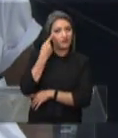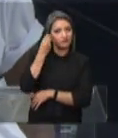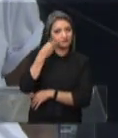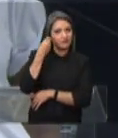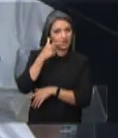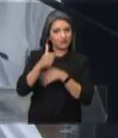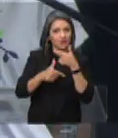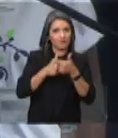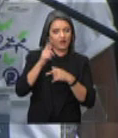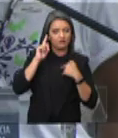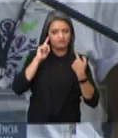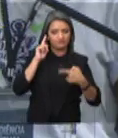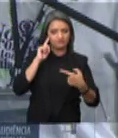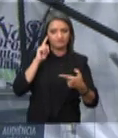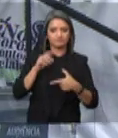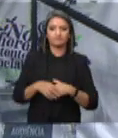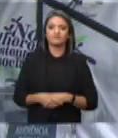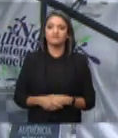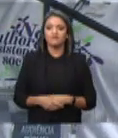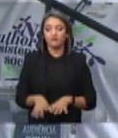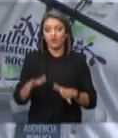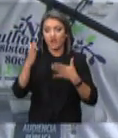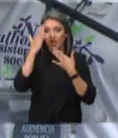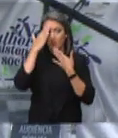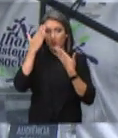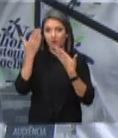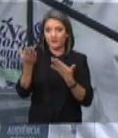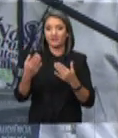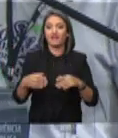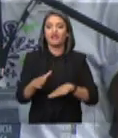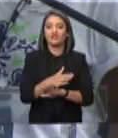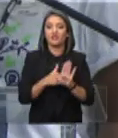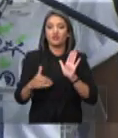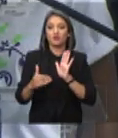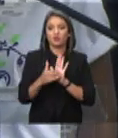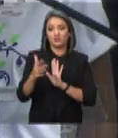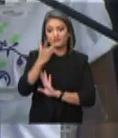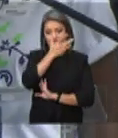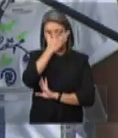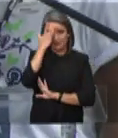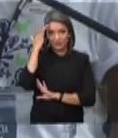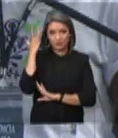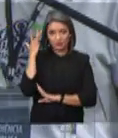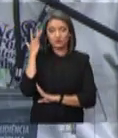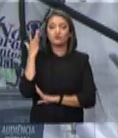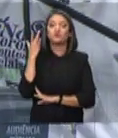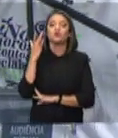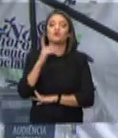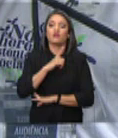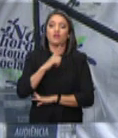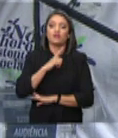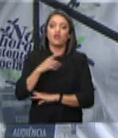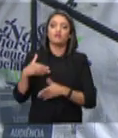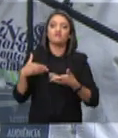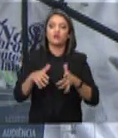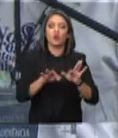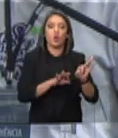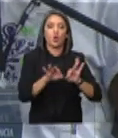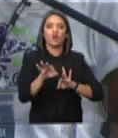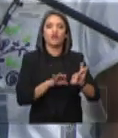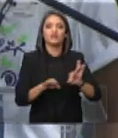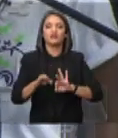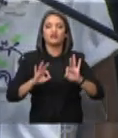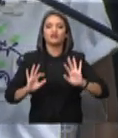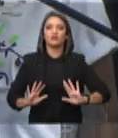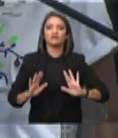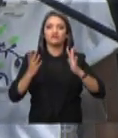cotidiano agradecemos desde já a todas e todos e todos envolvidas na organização para fazer